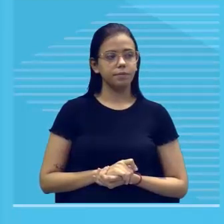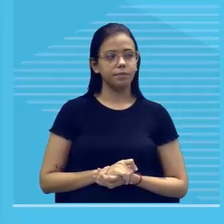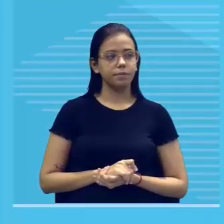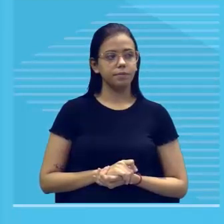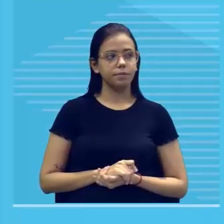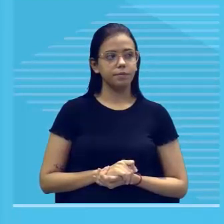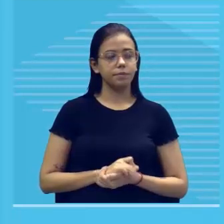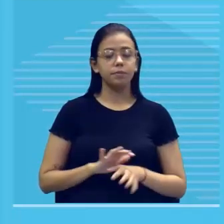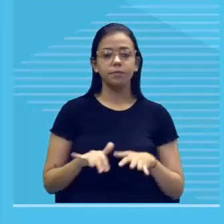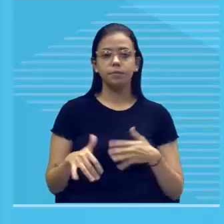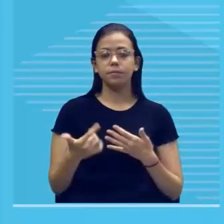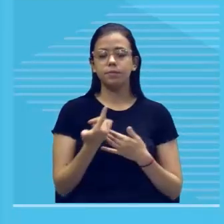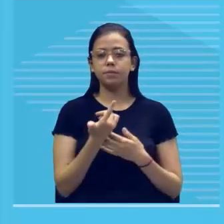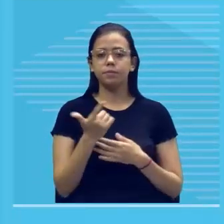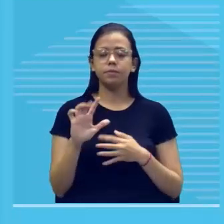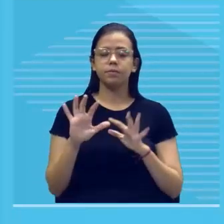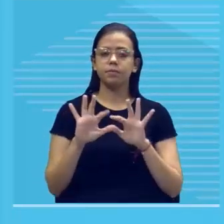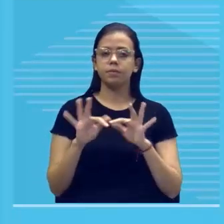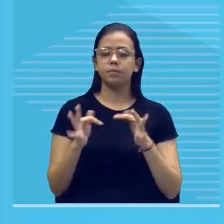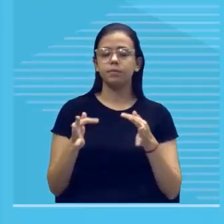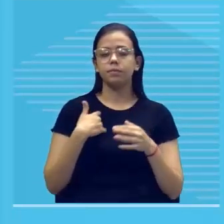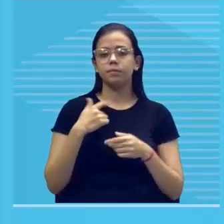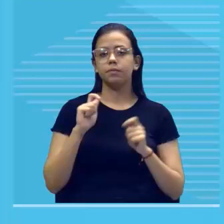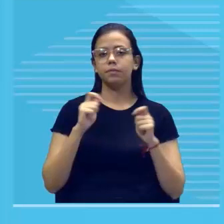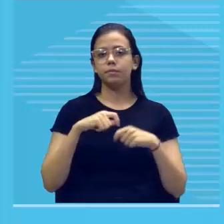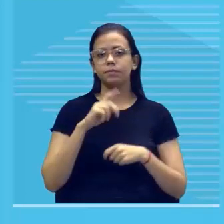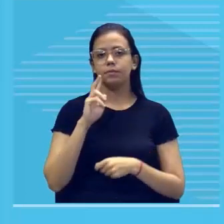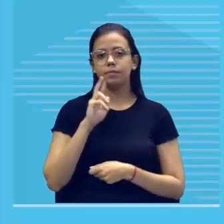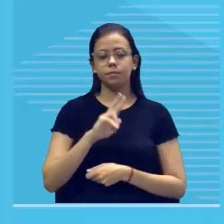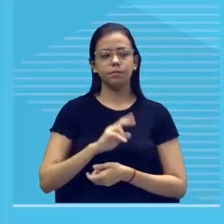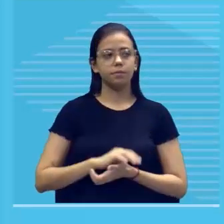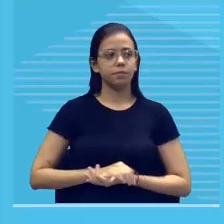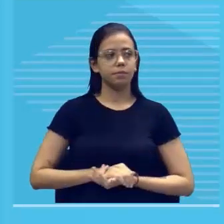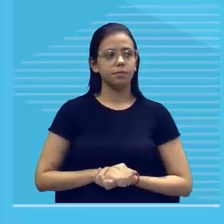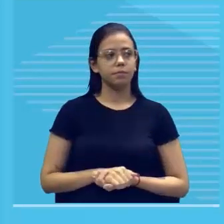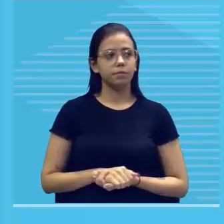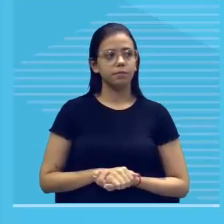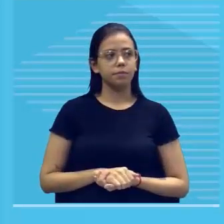Qual é a outra simplificação que eu estou ouvindo